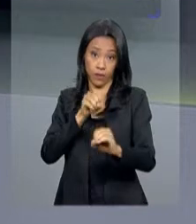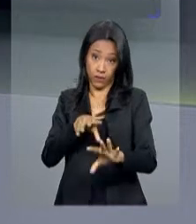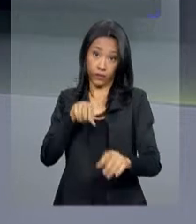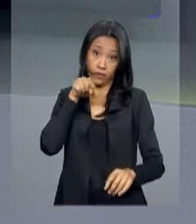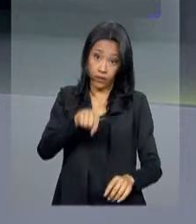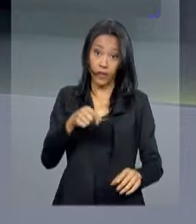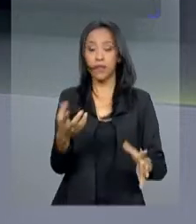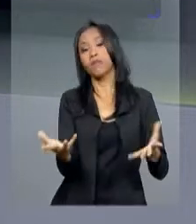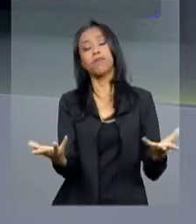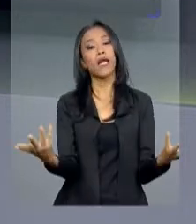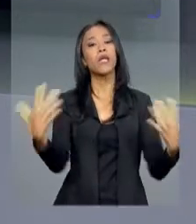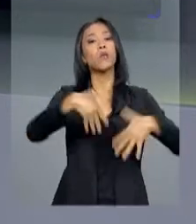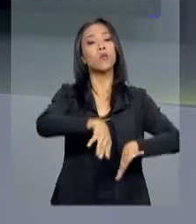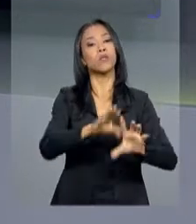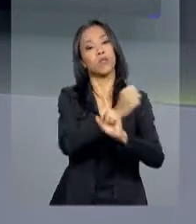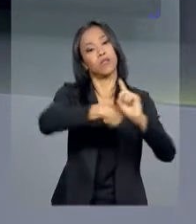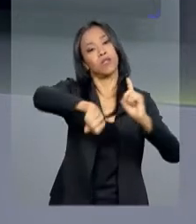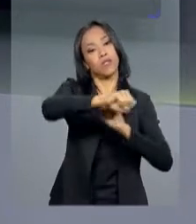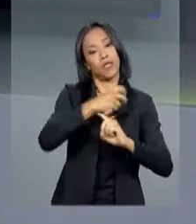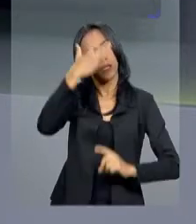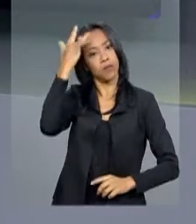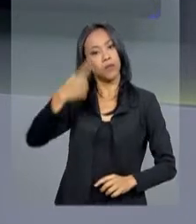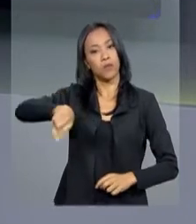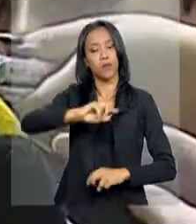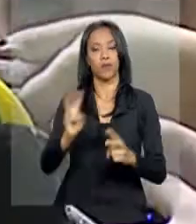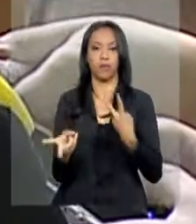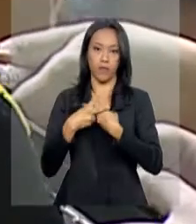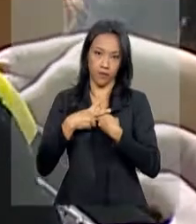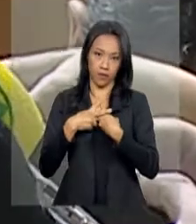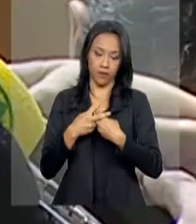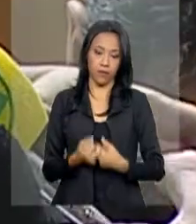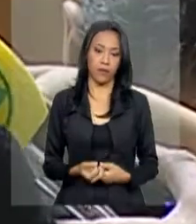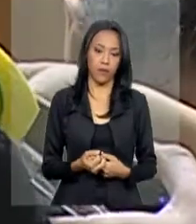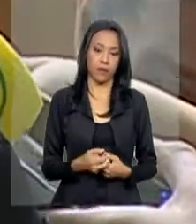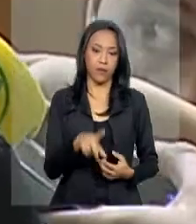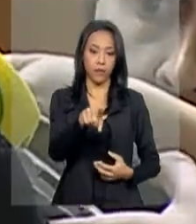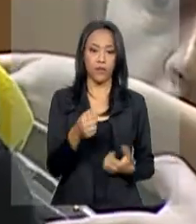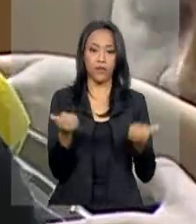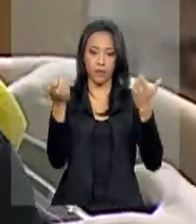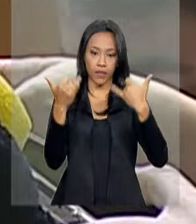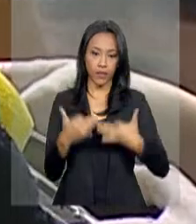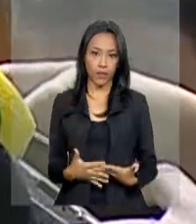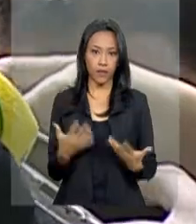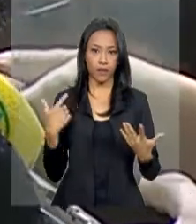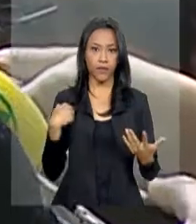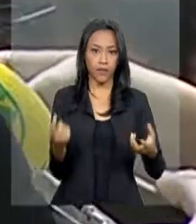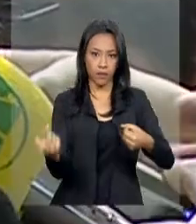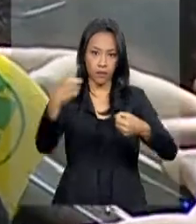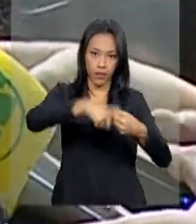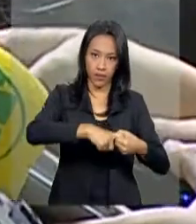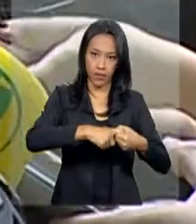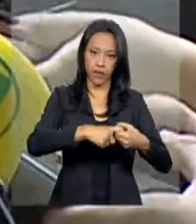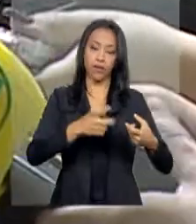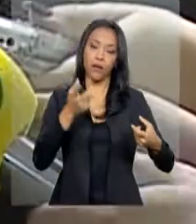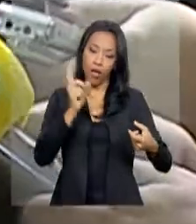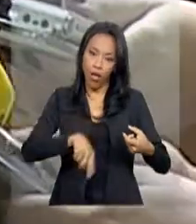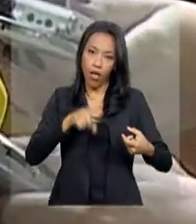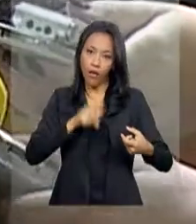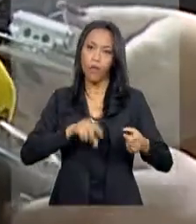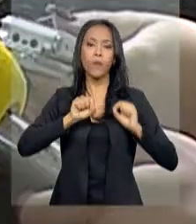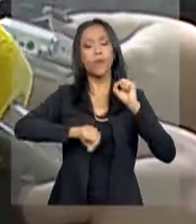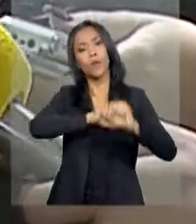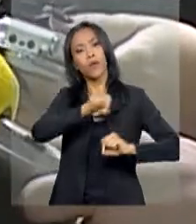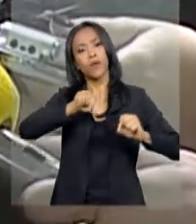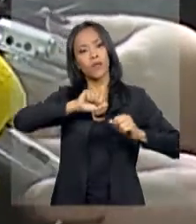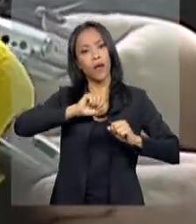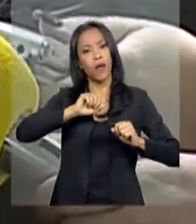processo de reinserção dos presos à sociedade a parceria primeiro está sendo construída uma visão muito clara da necessidade